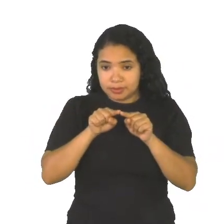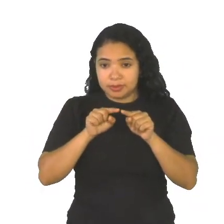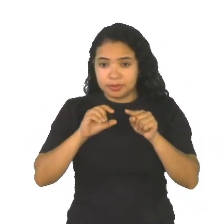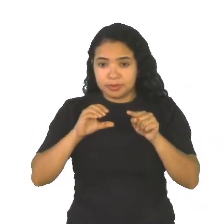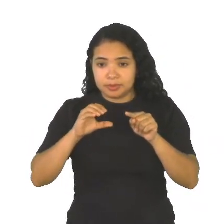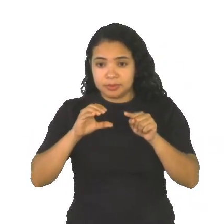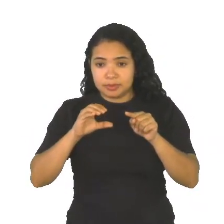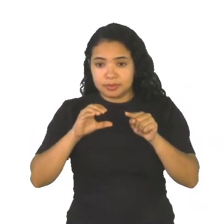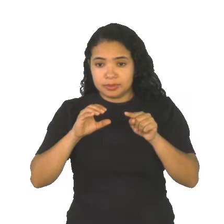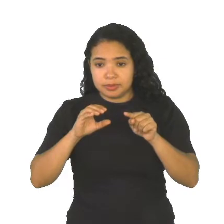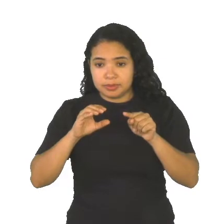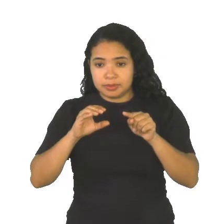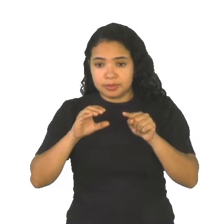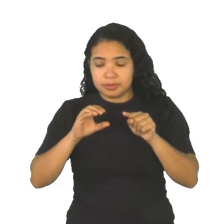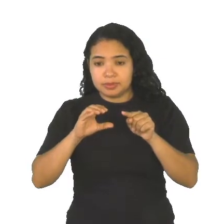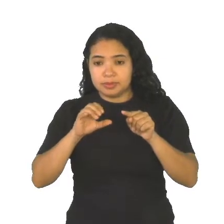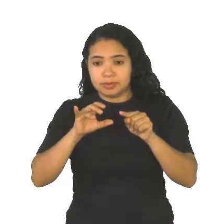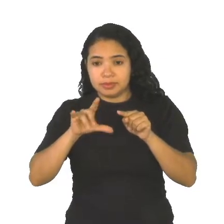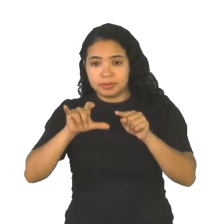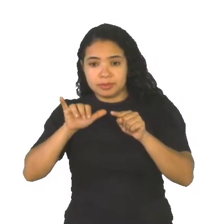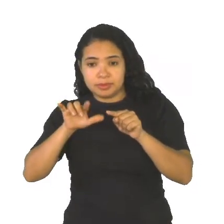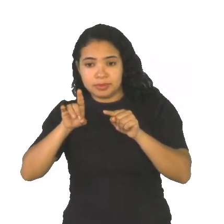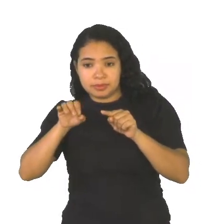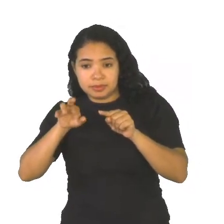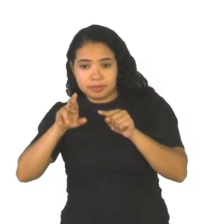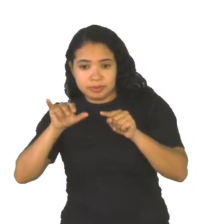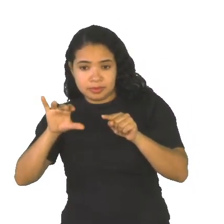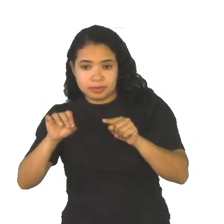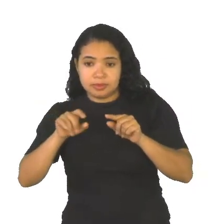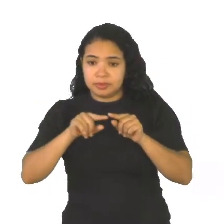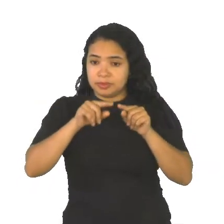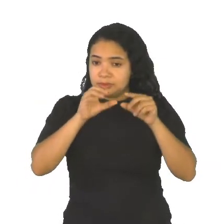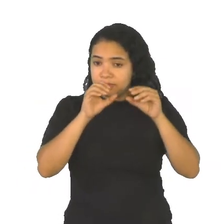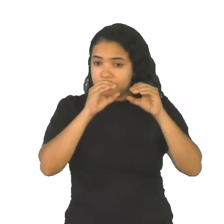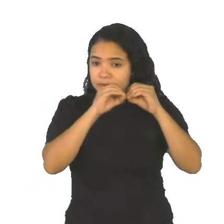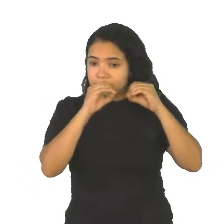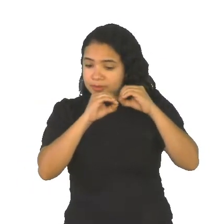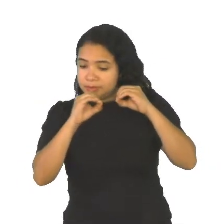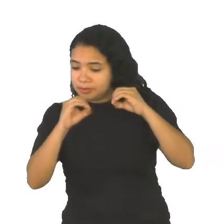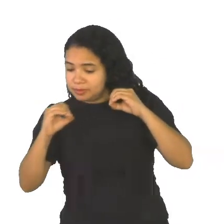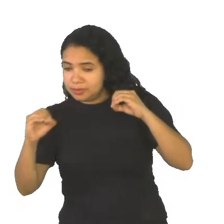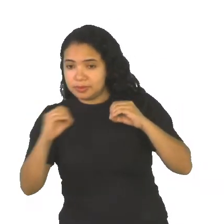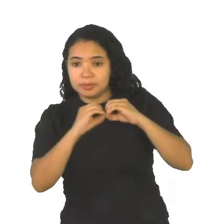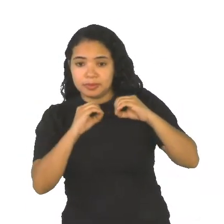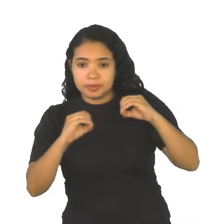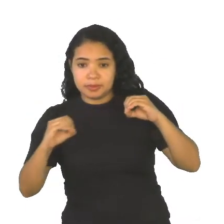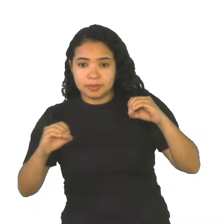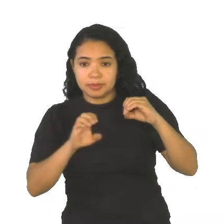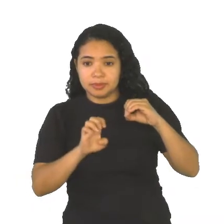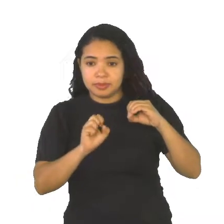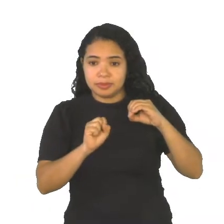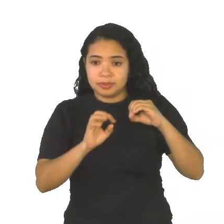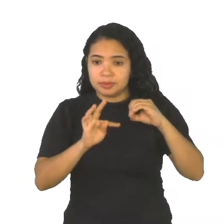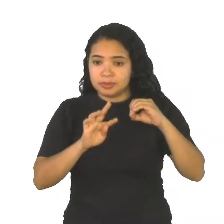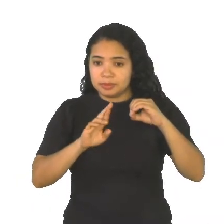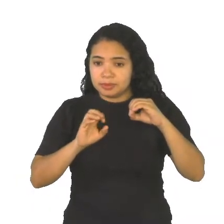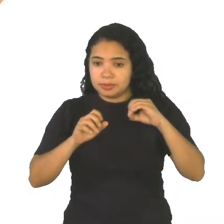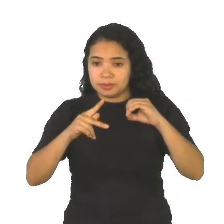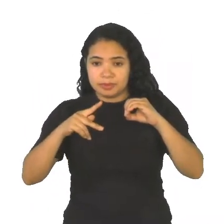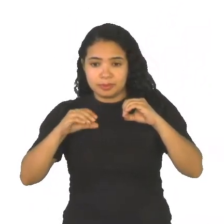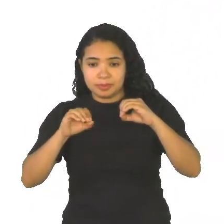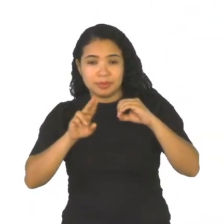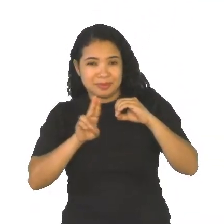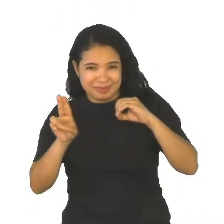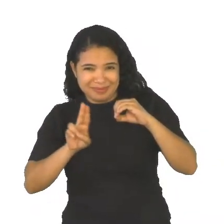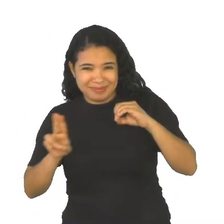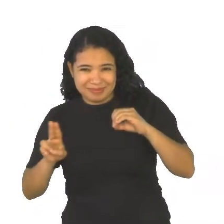de cadeia, streptococcus. Quando ela é de par, é diplococcus. E quando ela é de espiral, é espiroqueta. Sobre